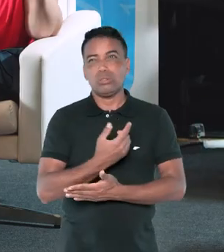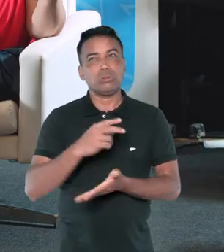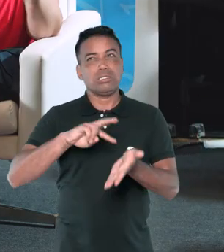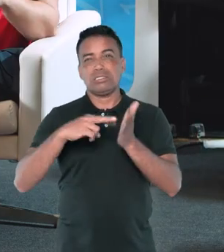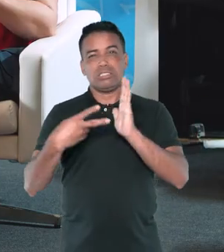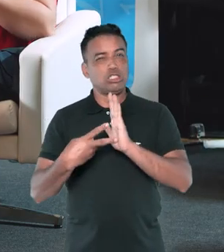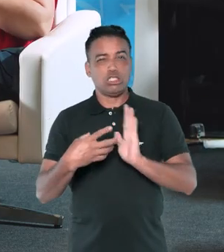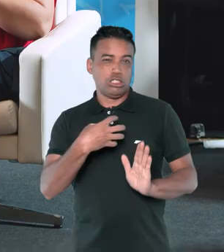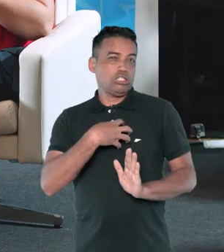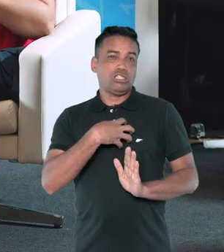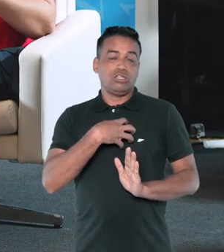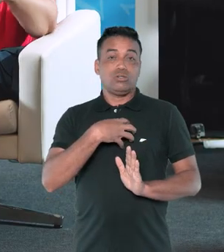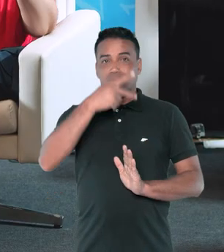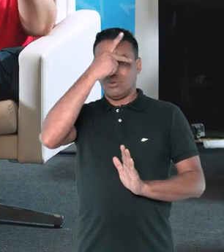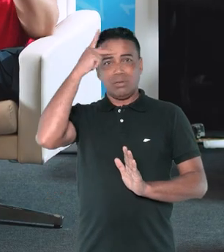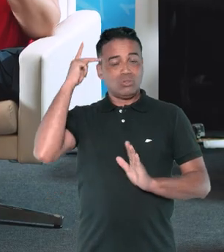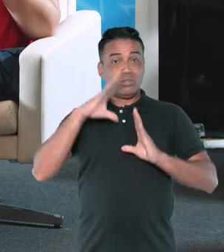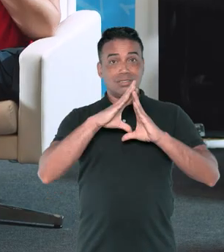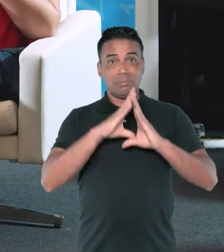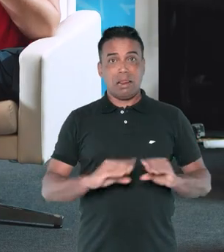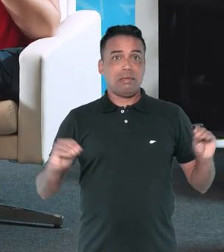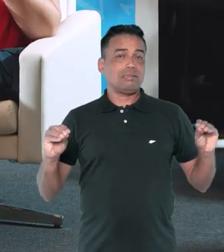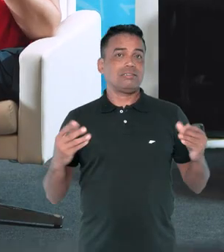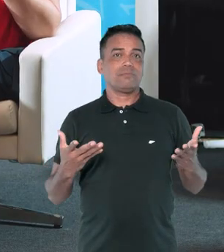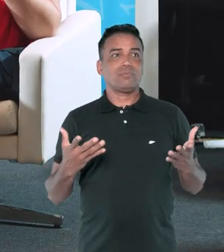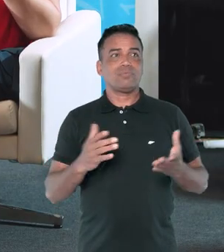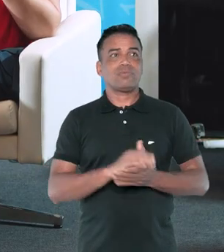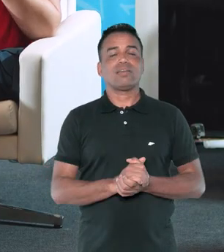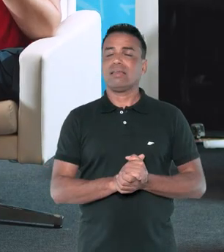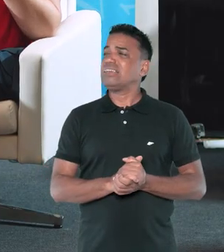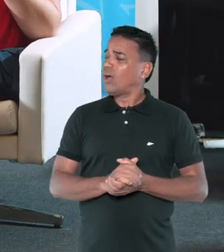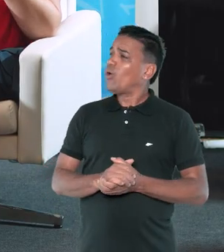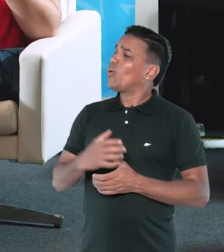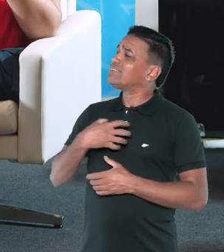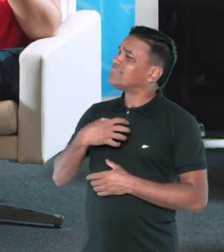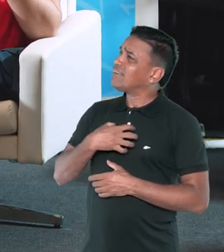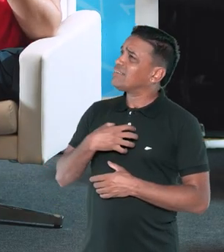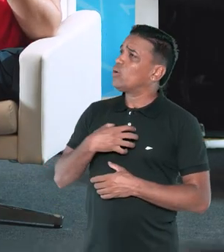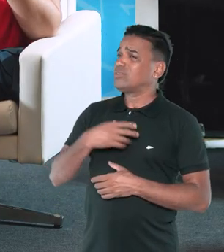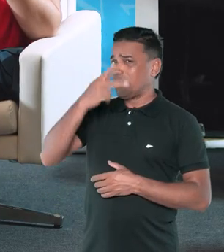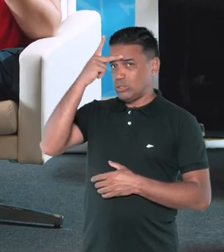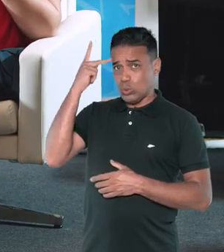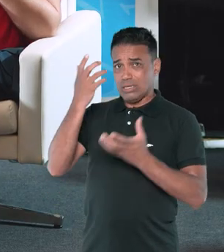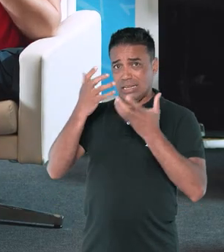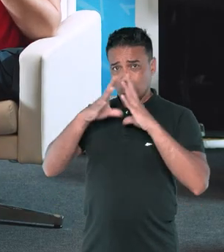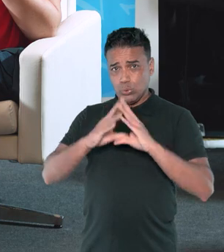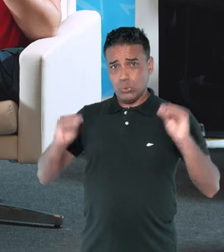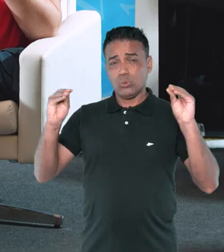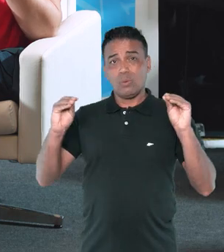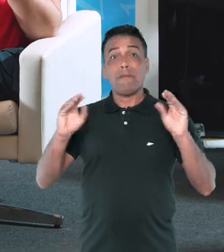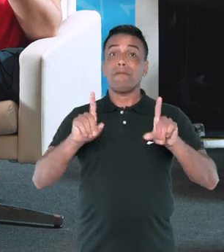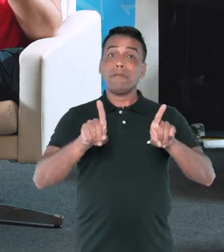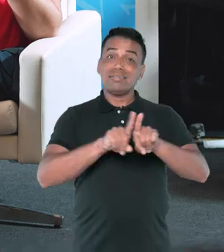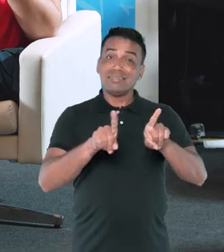falar de quem desaparece, porque é... É que a sensação que eu tinha, assim, ela queria desaparecer, né? Sim. Mas, ao mesmo